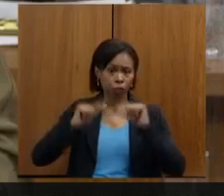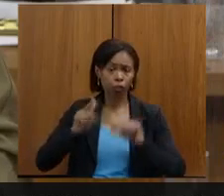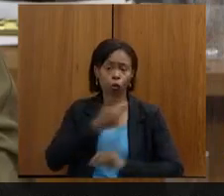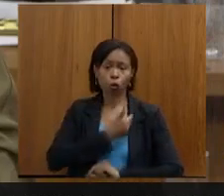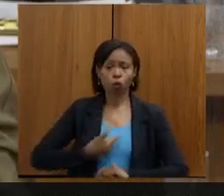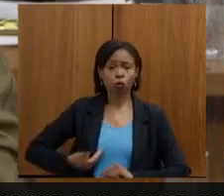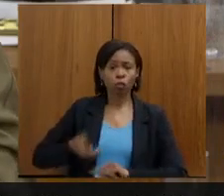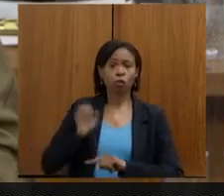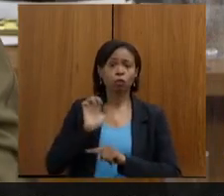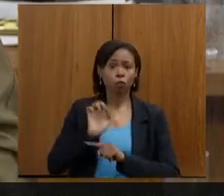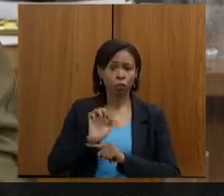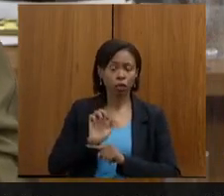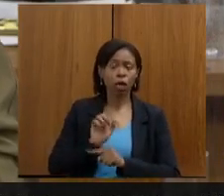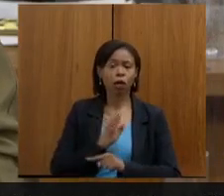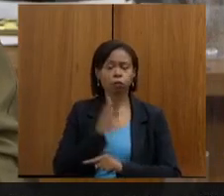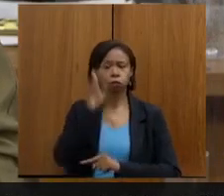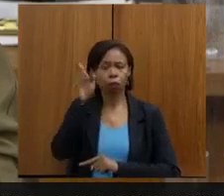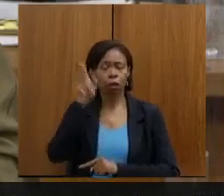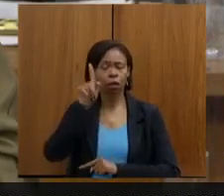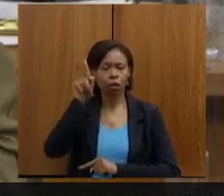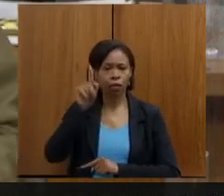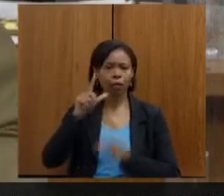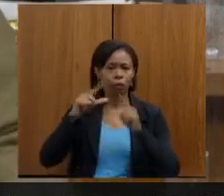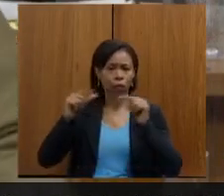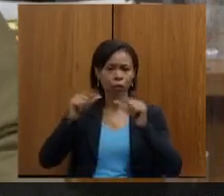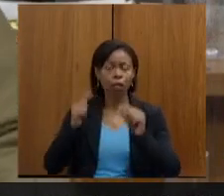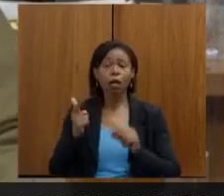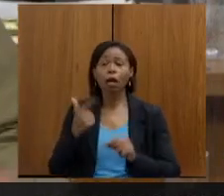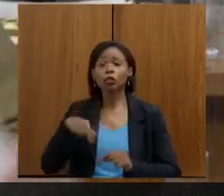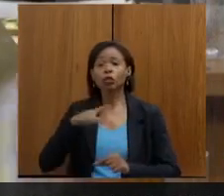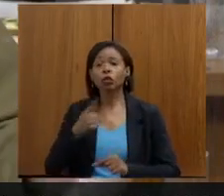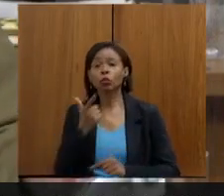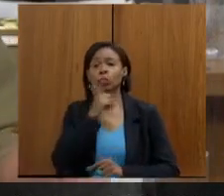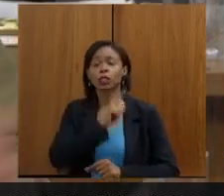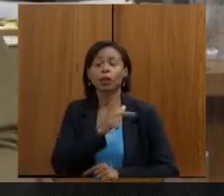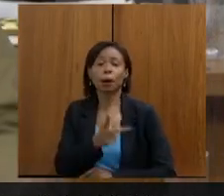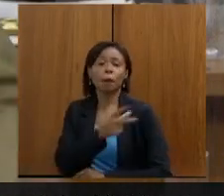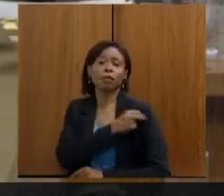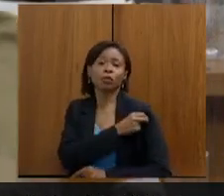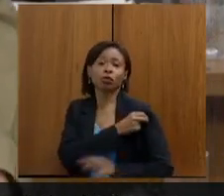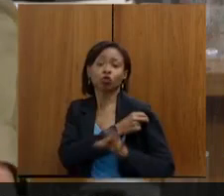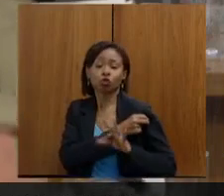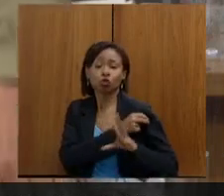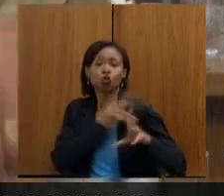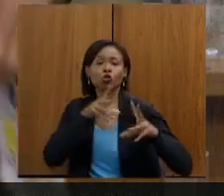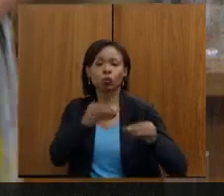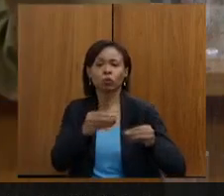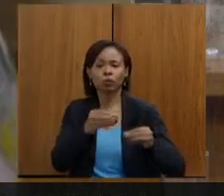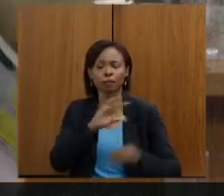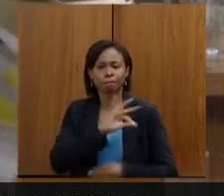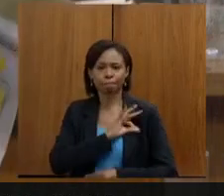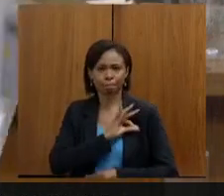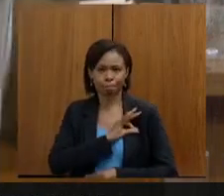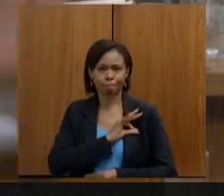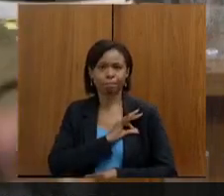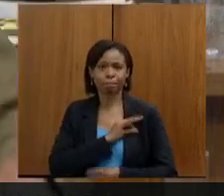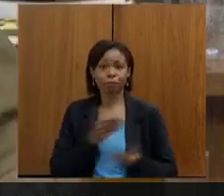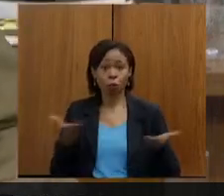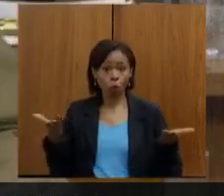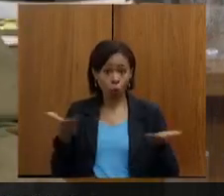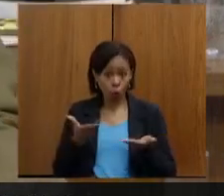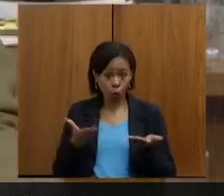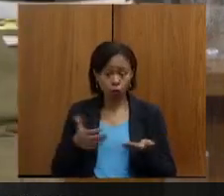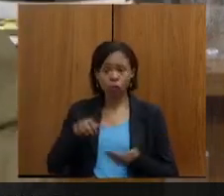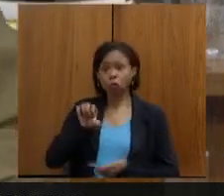Senhor governador do Estado é nós conseguimos a vacinação de efetivo da Polícia Militar Então hoje olha como é que